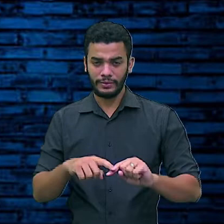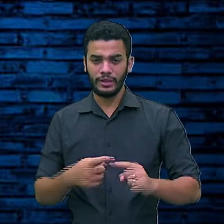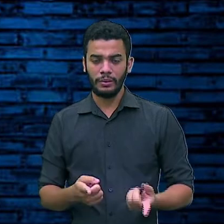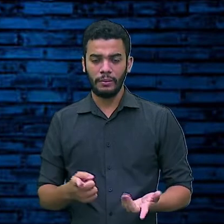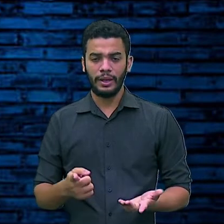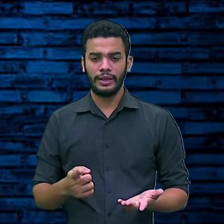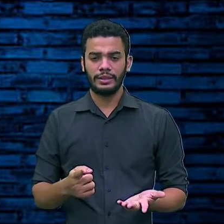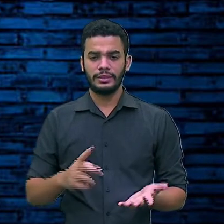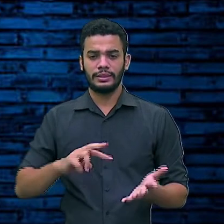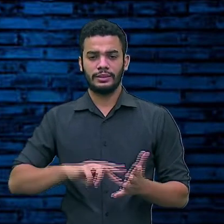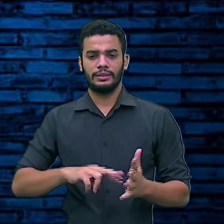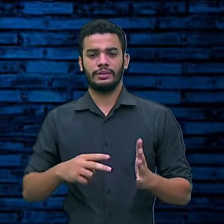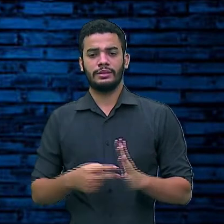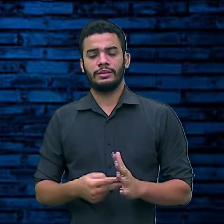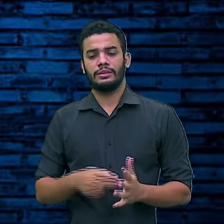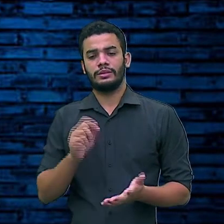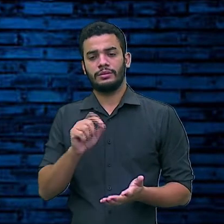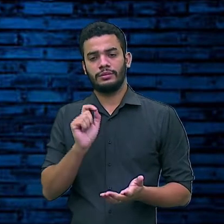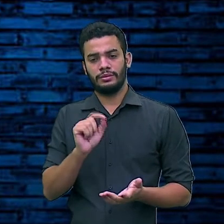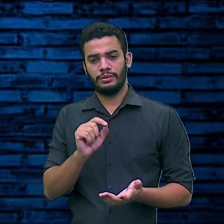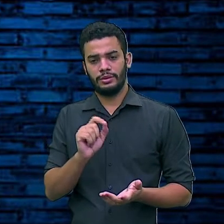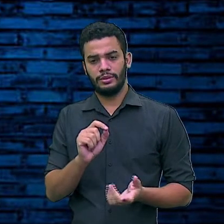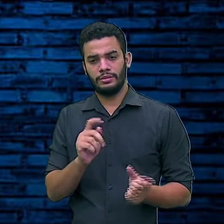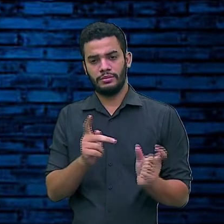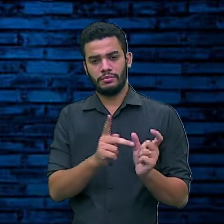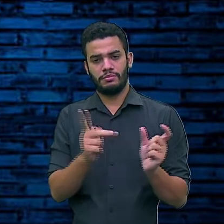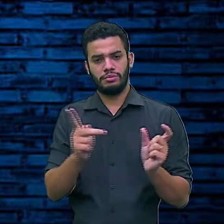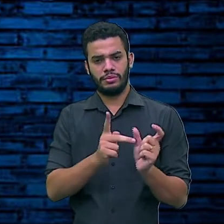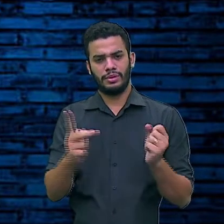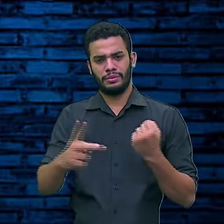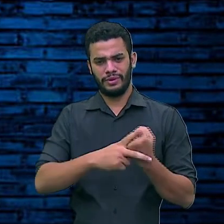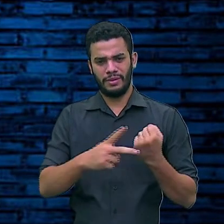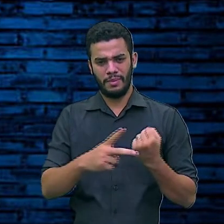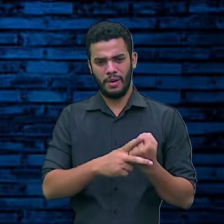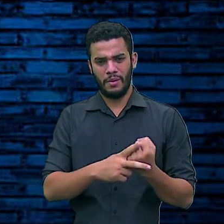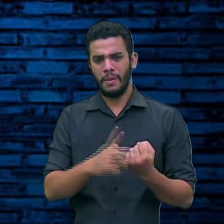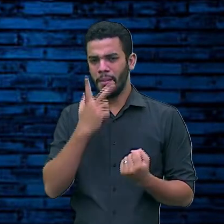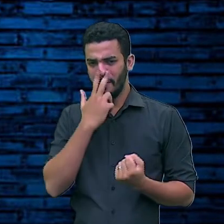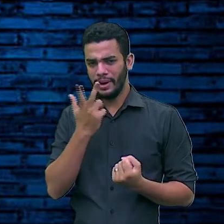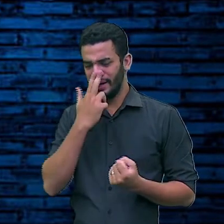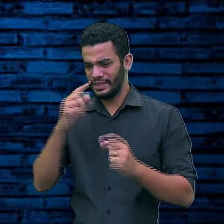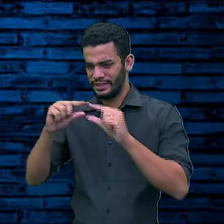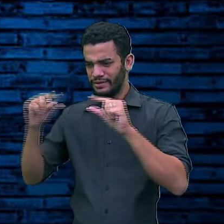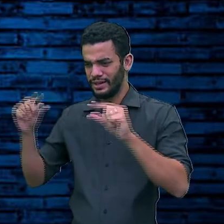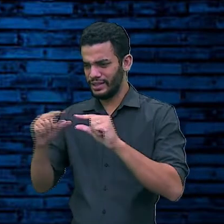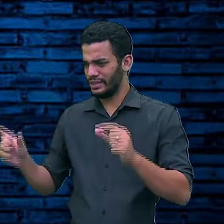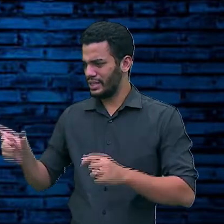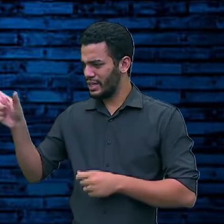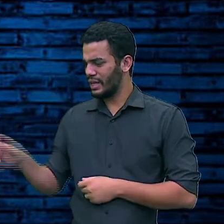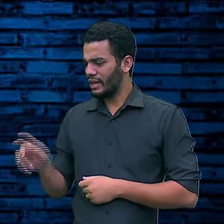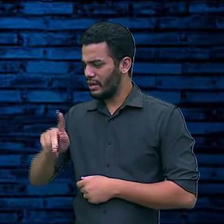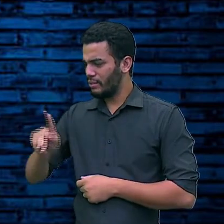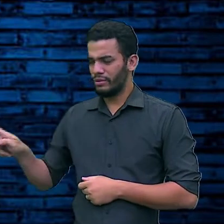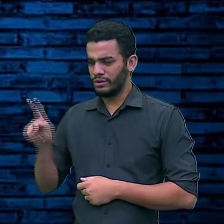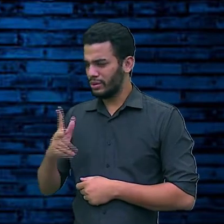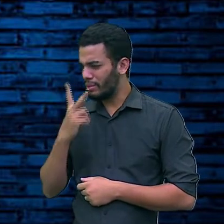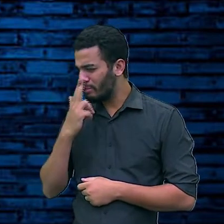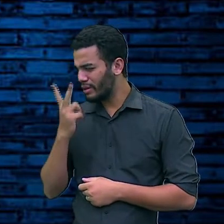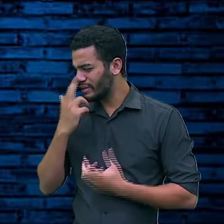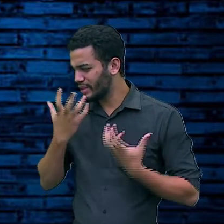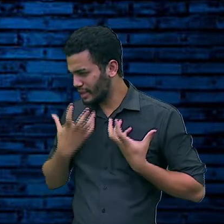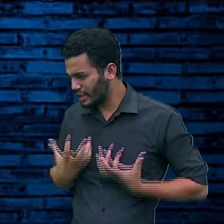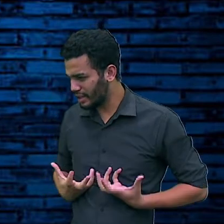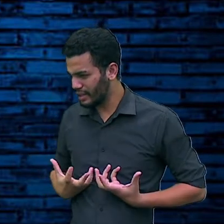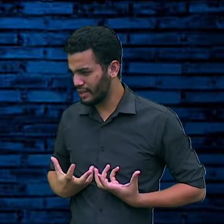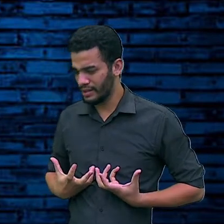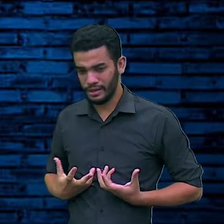que predicado verbal aí pode ser essa frase? Não, né? Porque o predicativo do sujeito aí é o quê? Cansada.